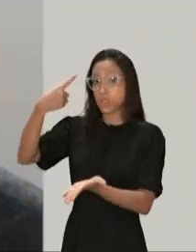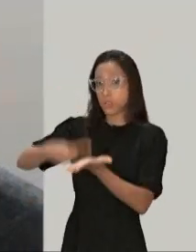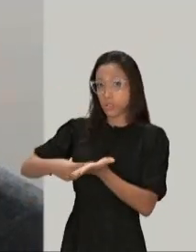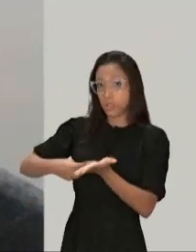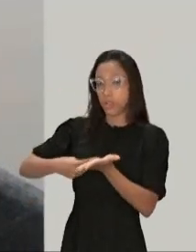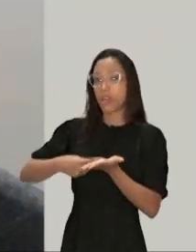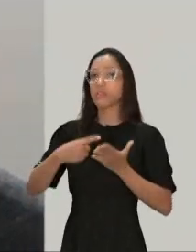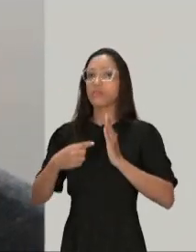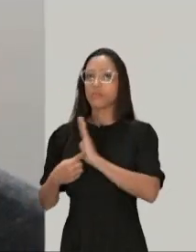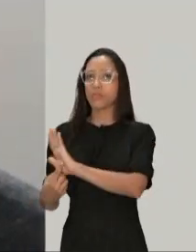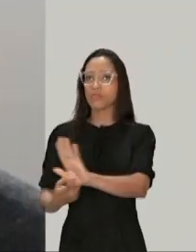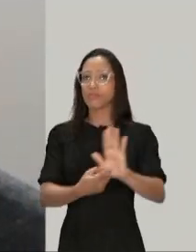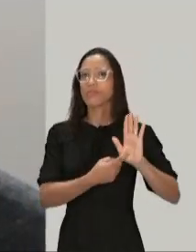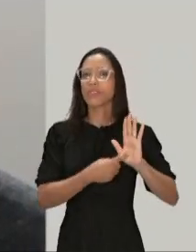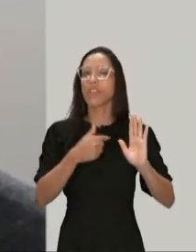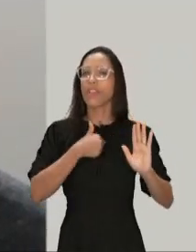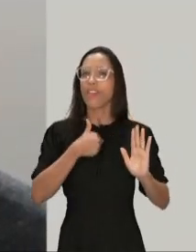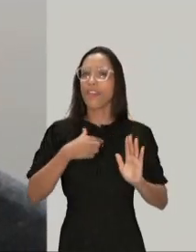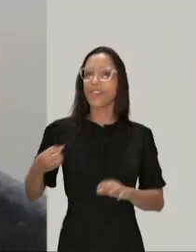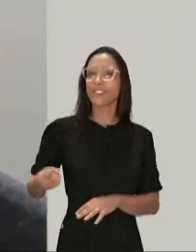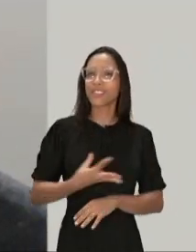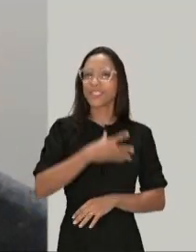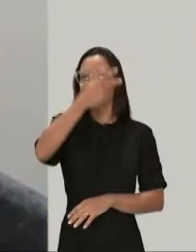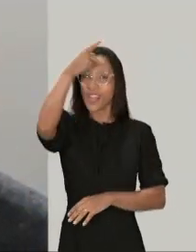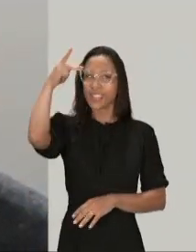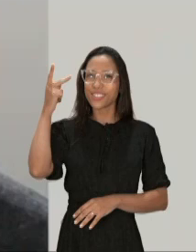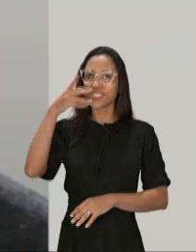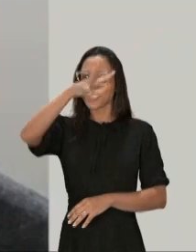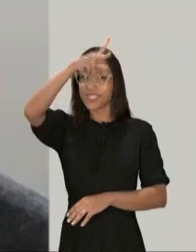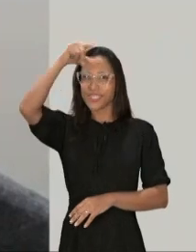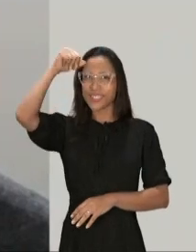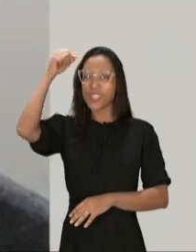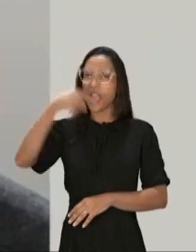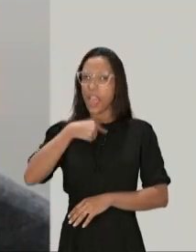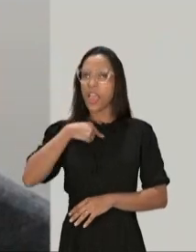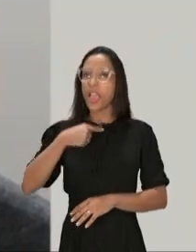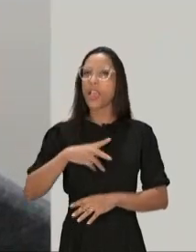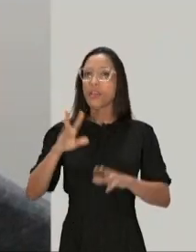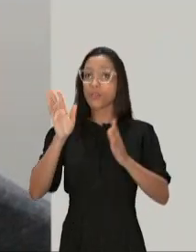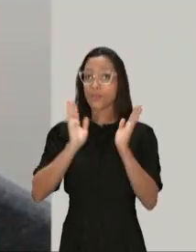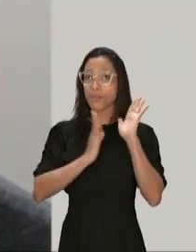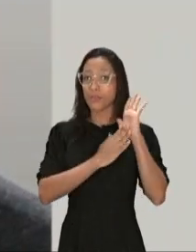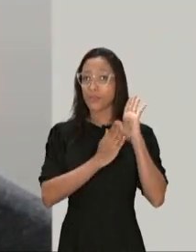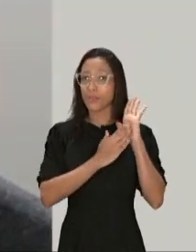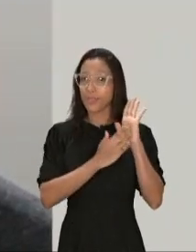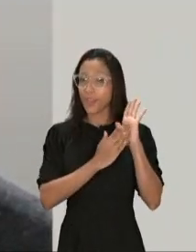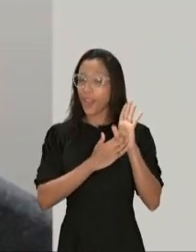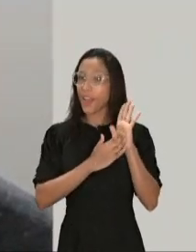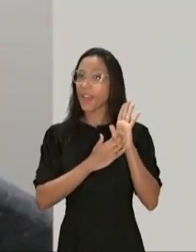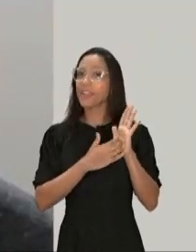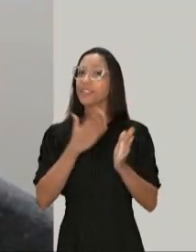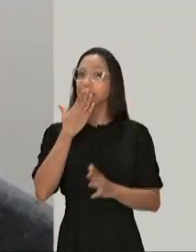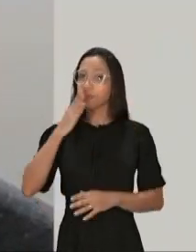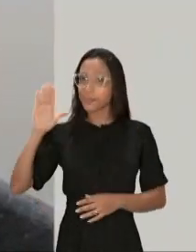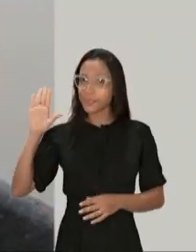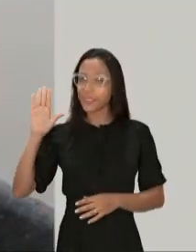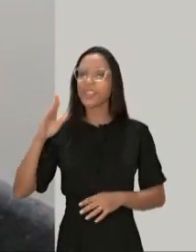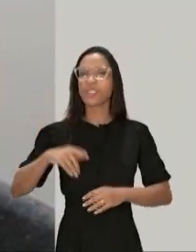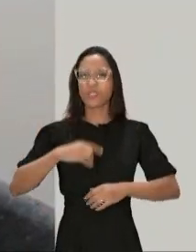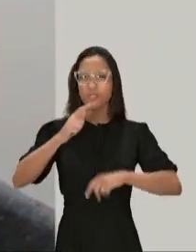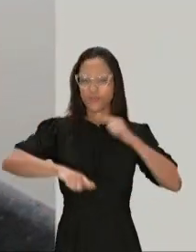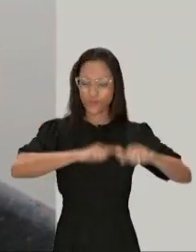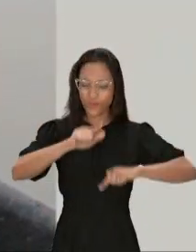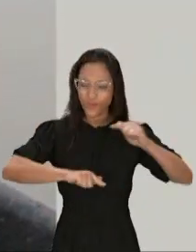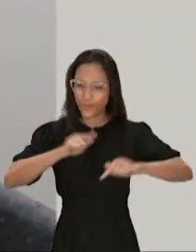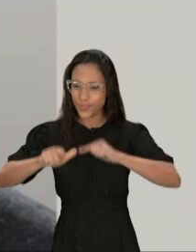retribuir como novo cidadão mato-grossense, com mais trabalho, dedicação. Muito obrigado. E até breve,